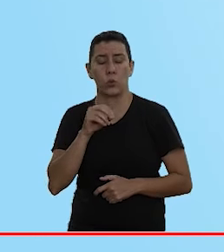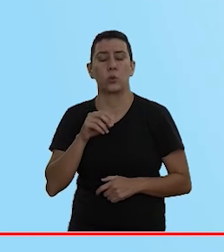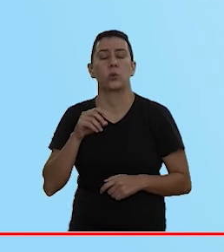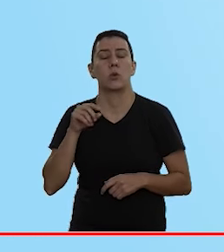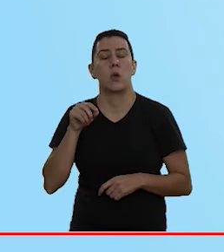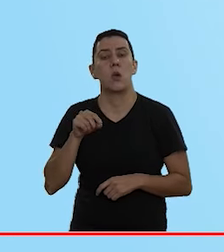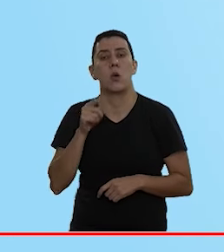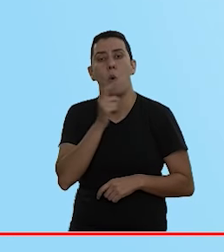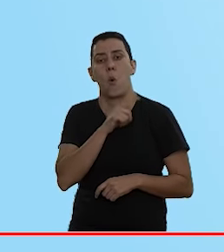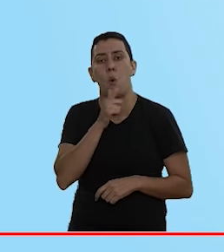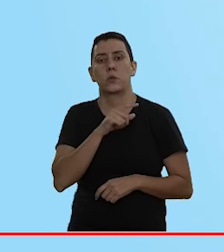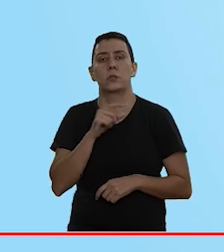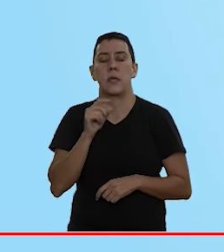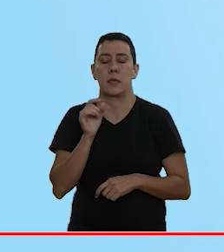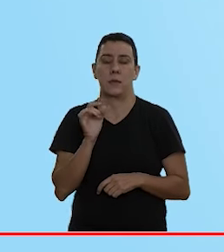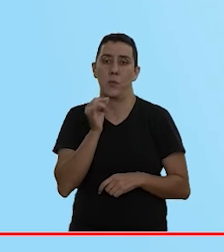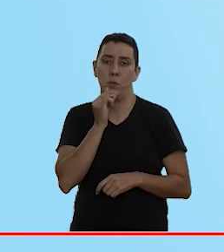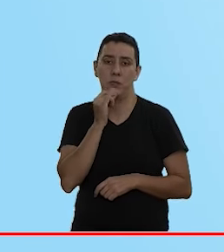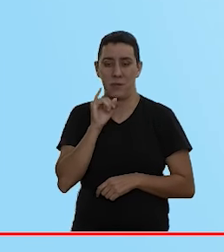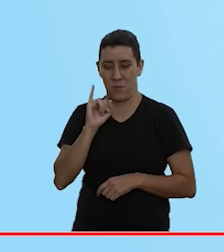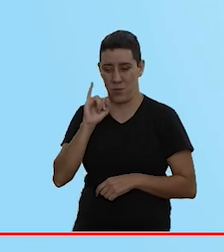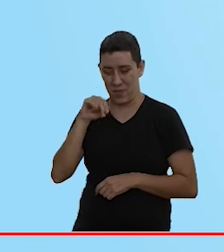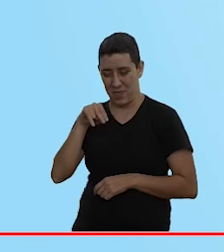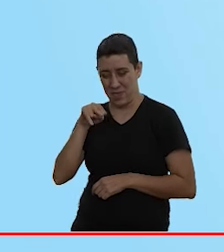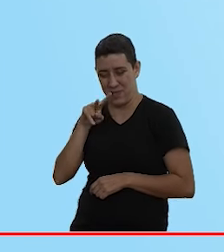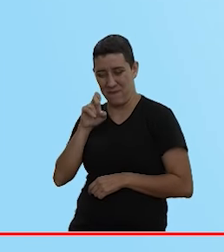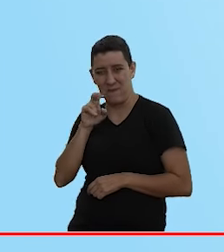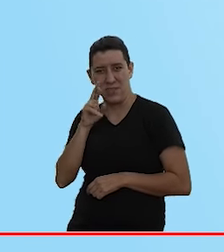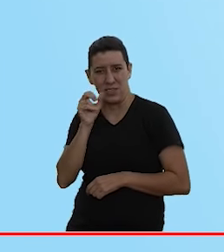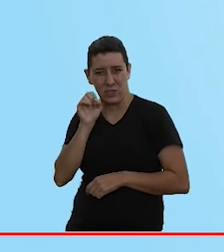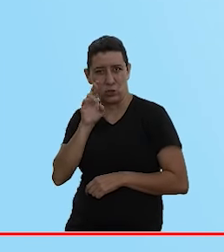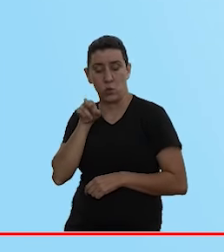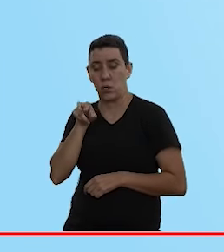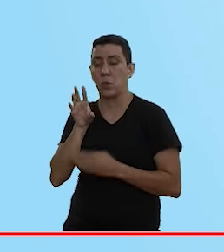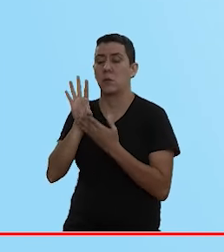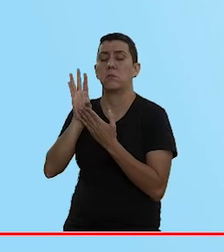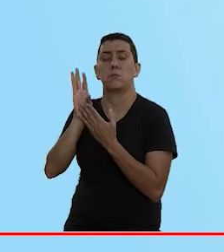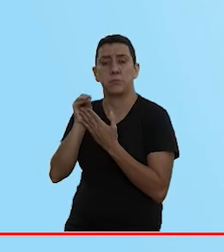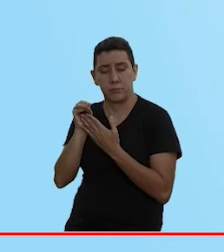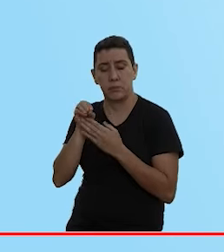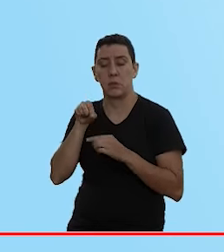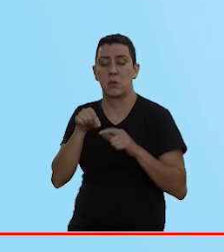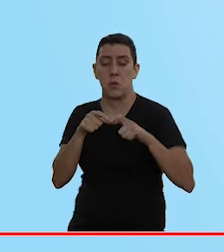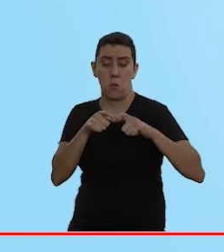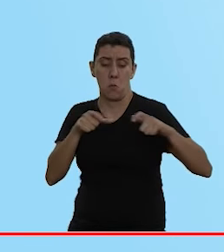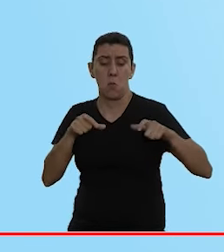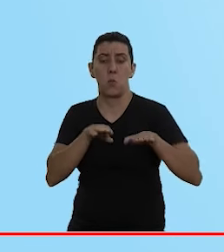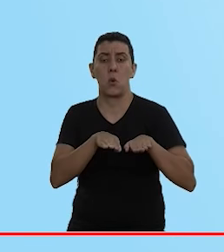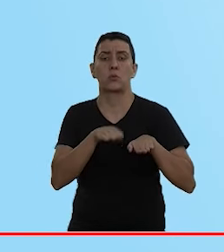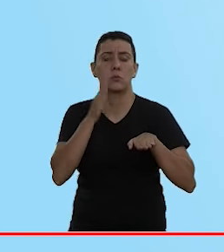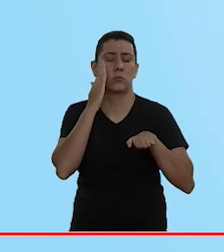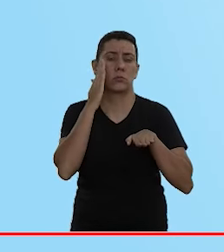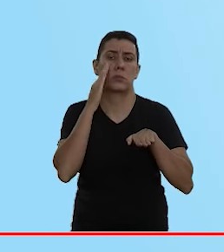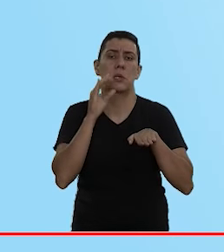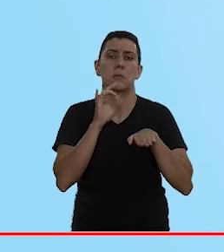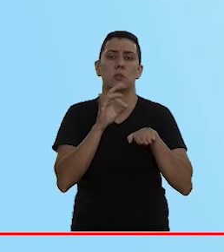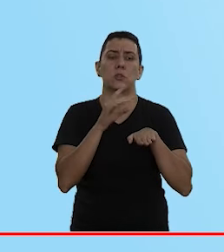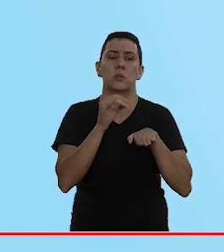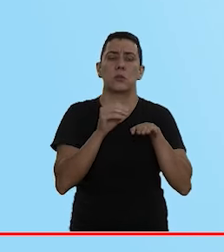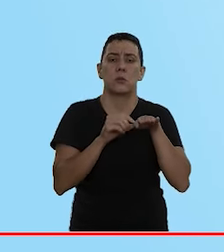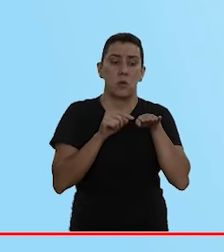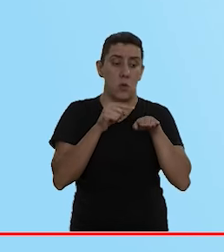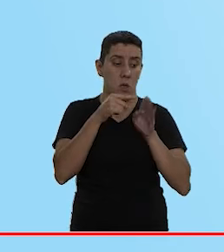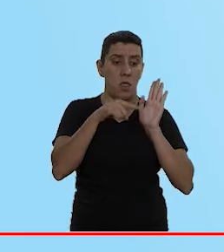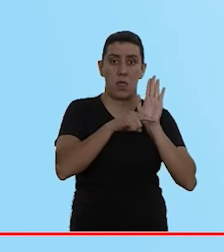módulos têm a tensão levada a 0 volts, né? Com os otimizadores isso traz mais segurança também, a inteligência artificial e as